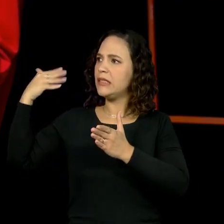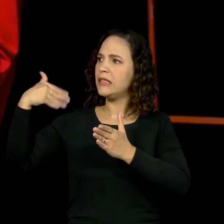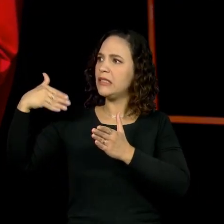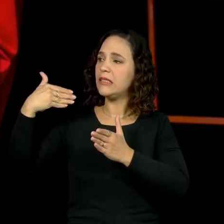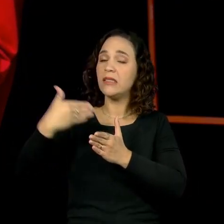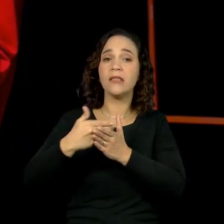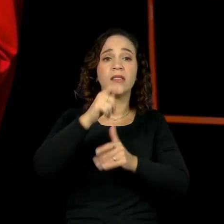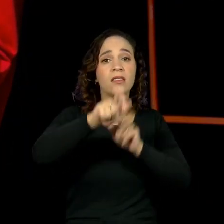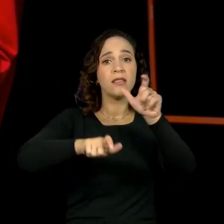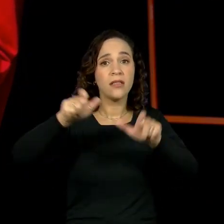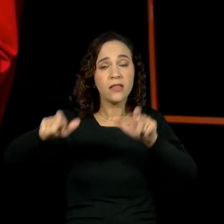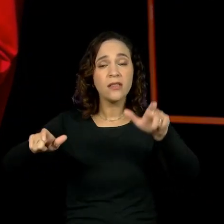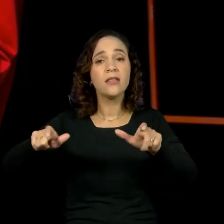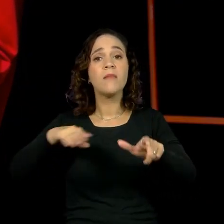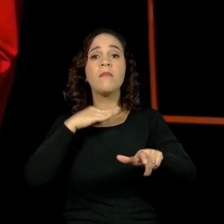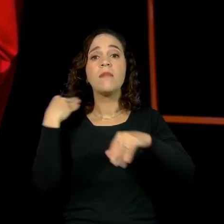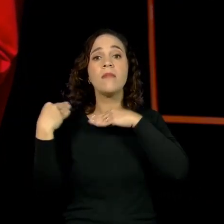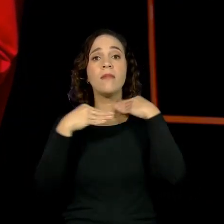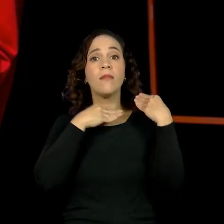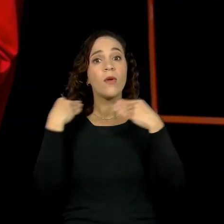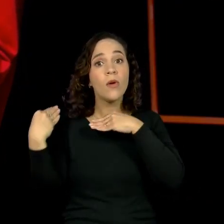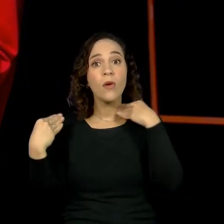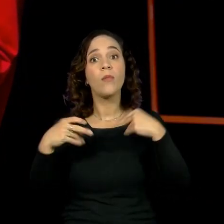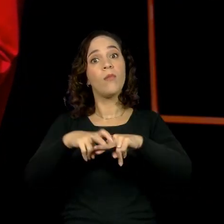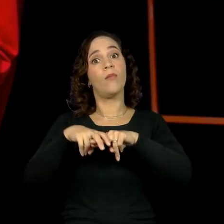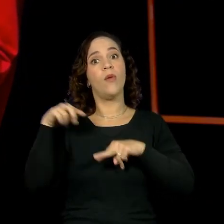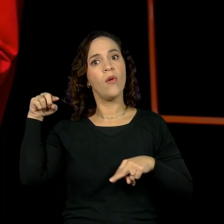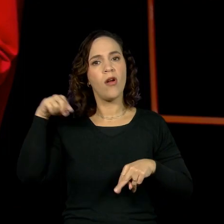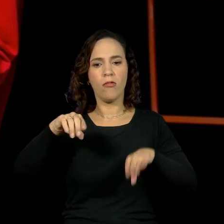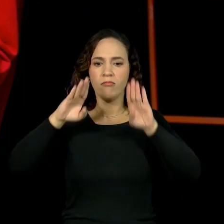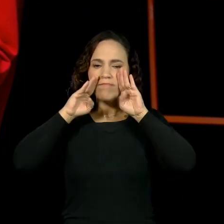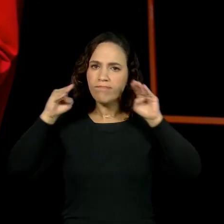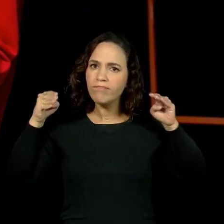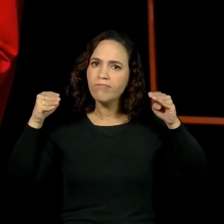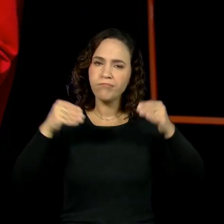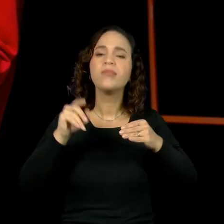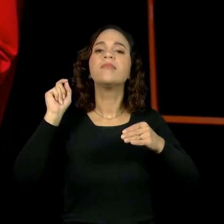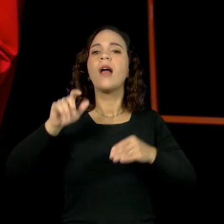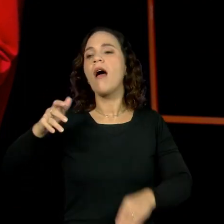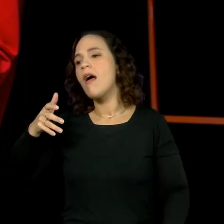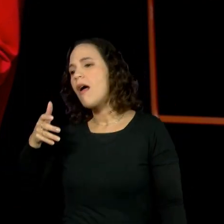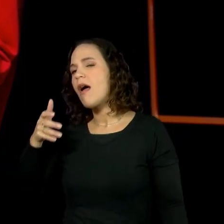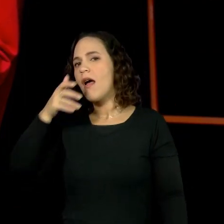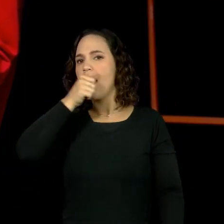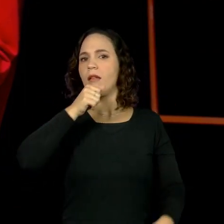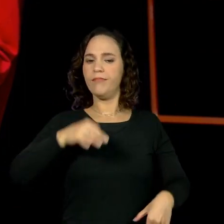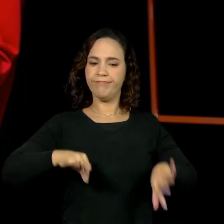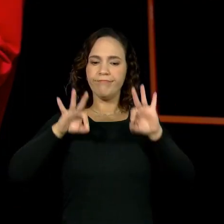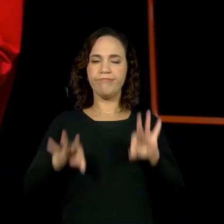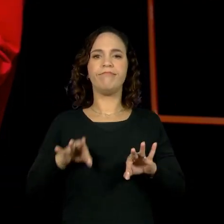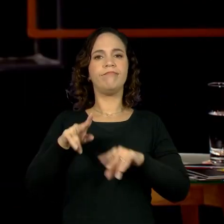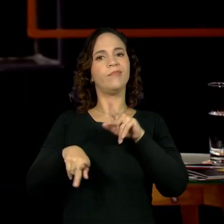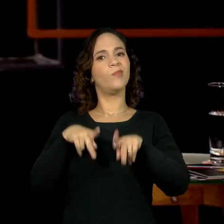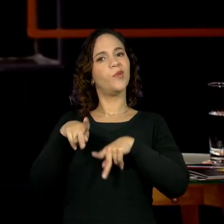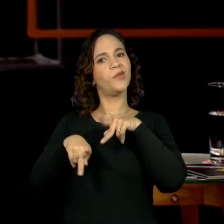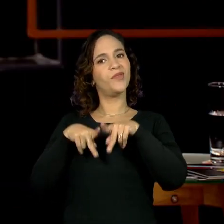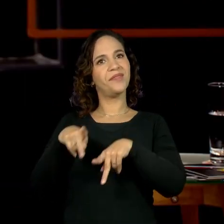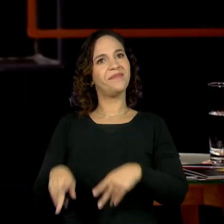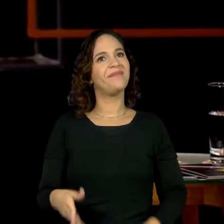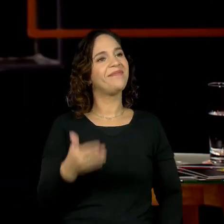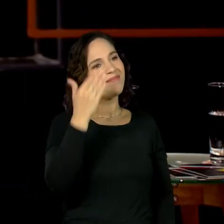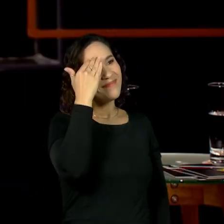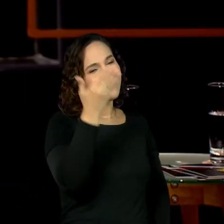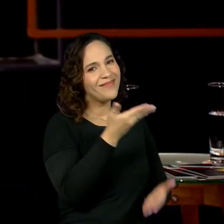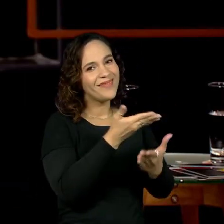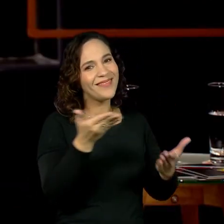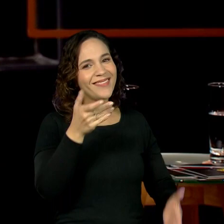perdeu a própria vida, deu a sua própria vida por esta causa que é de resgate da dignidade do povo. Obrigado também